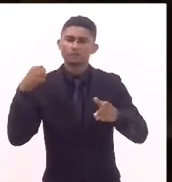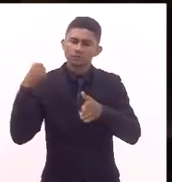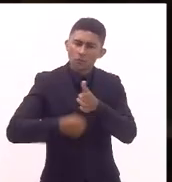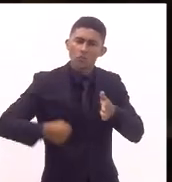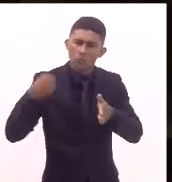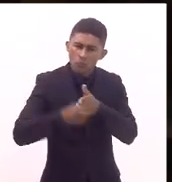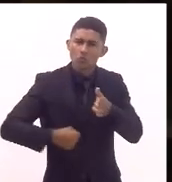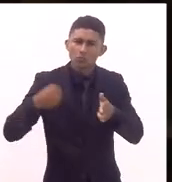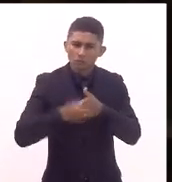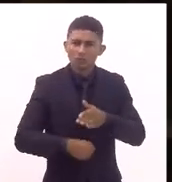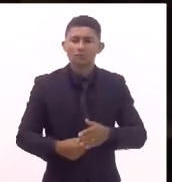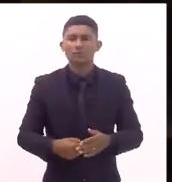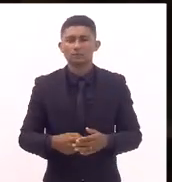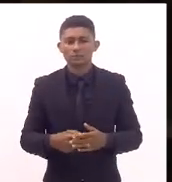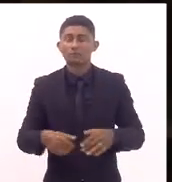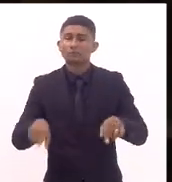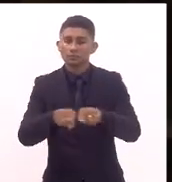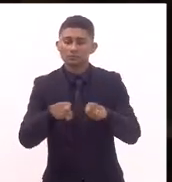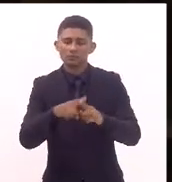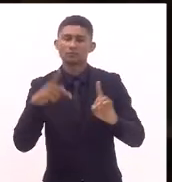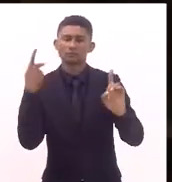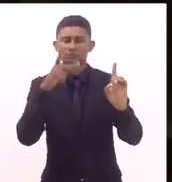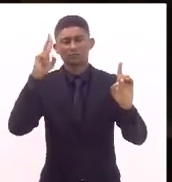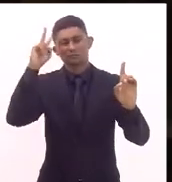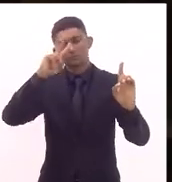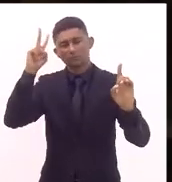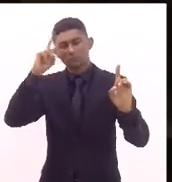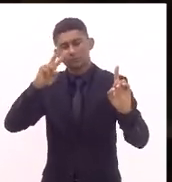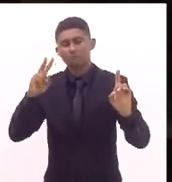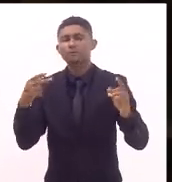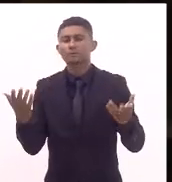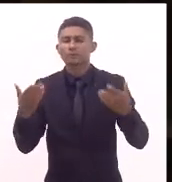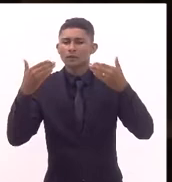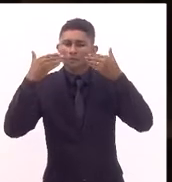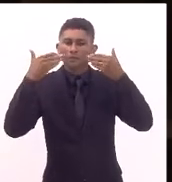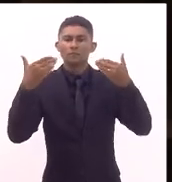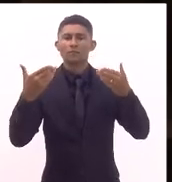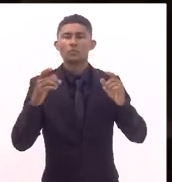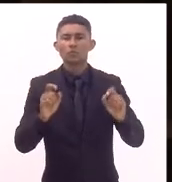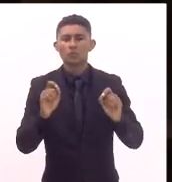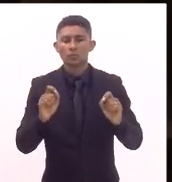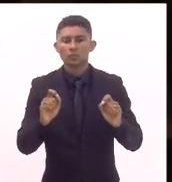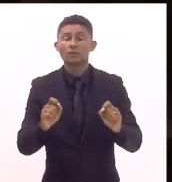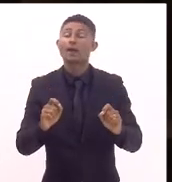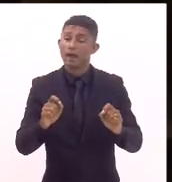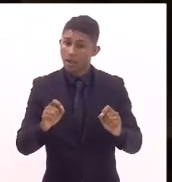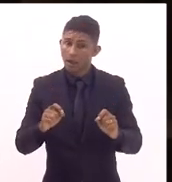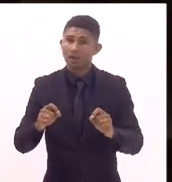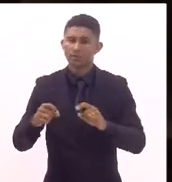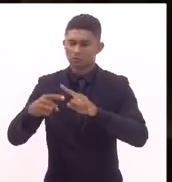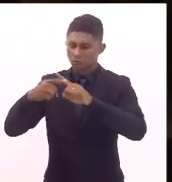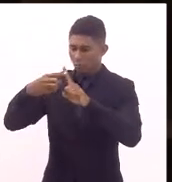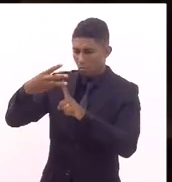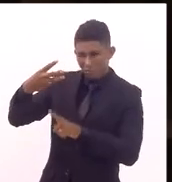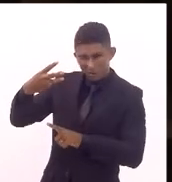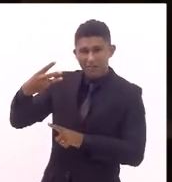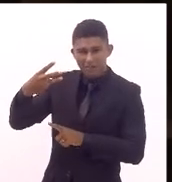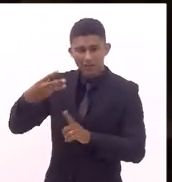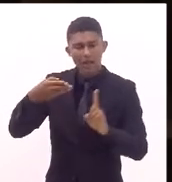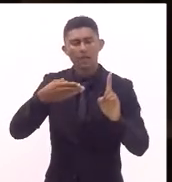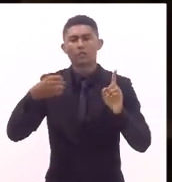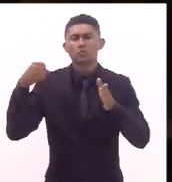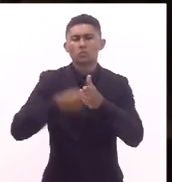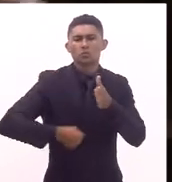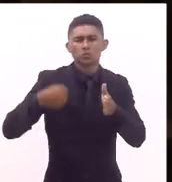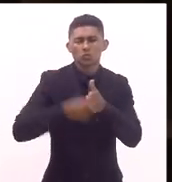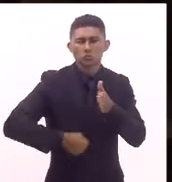não na biografia dela a luta em relação a estas questões todas eu